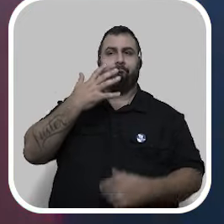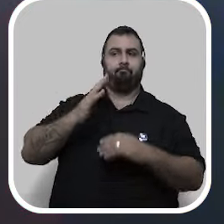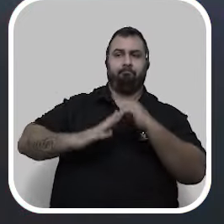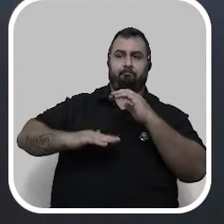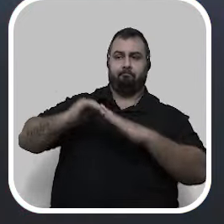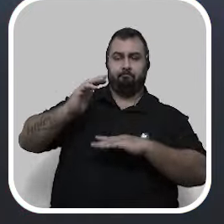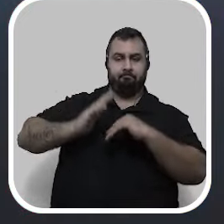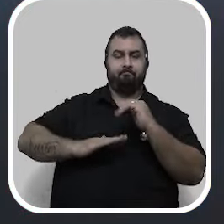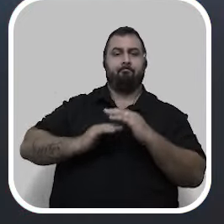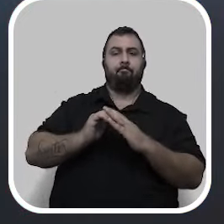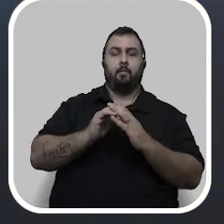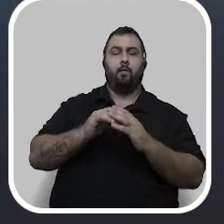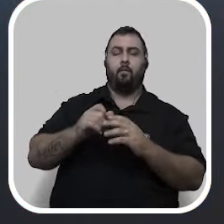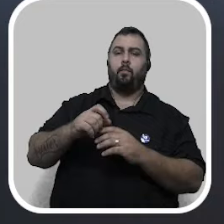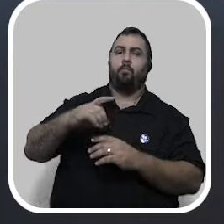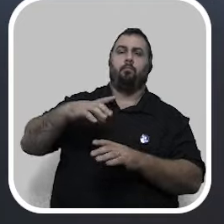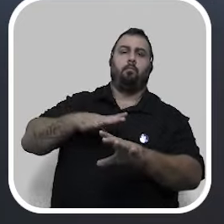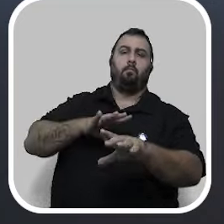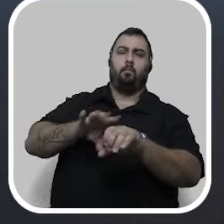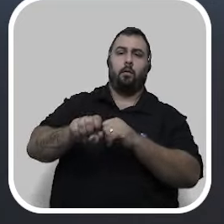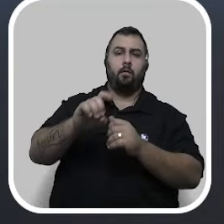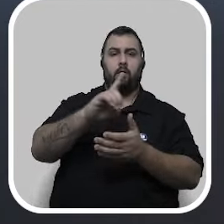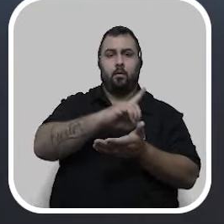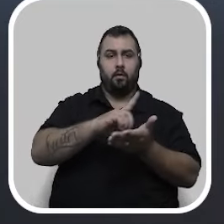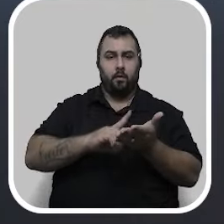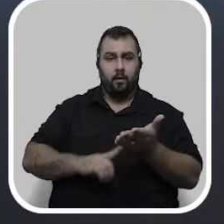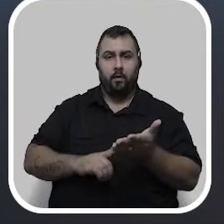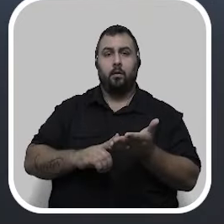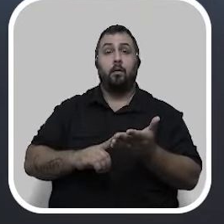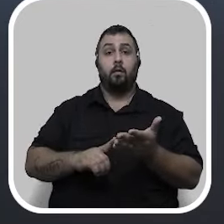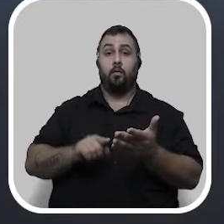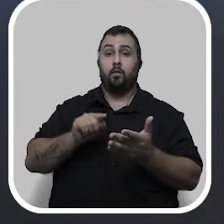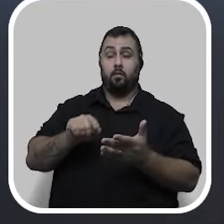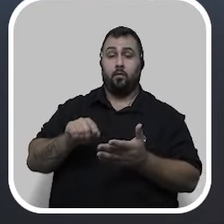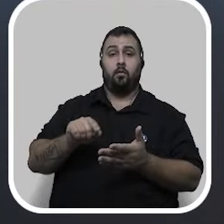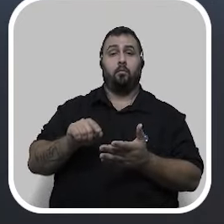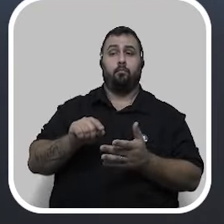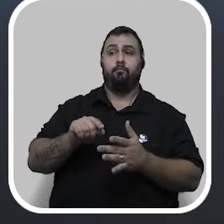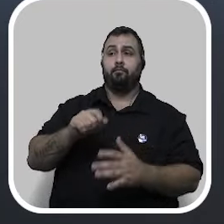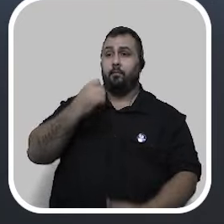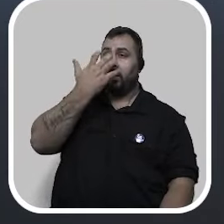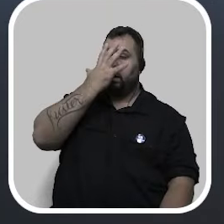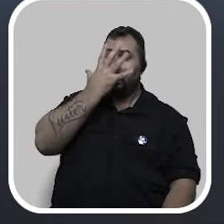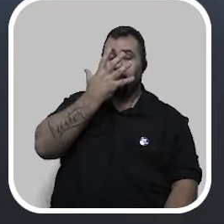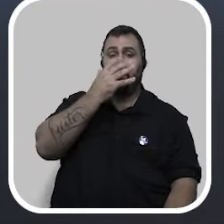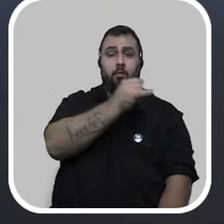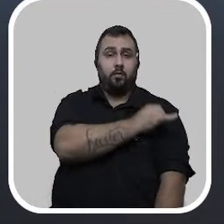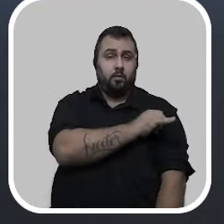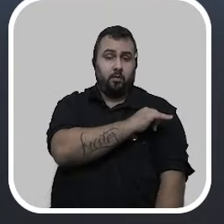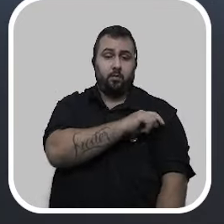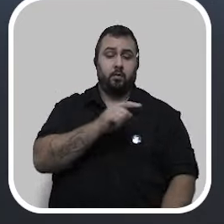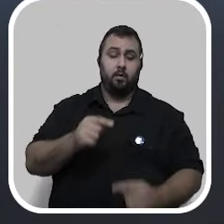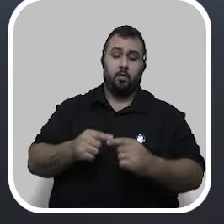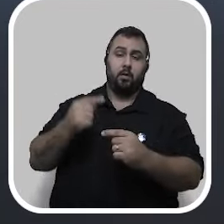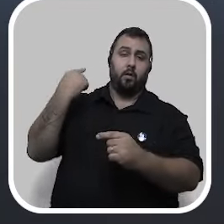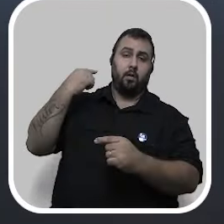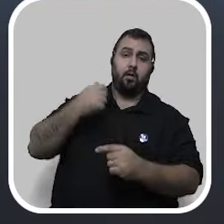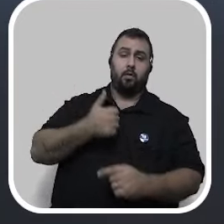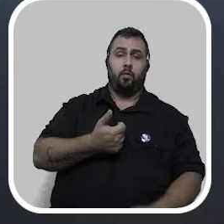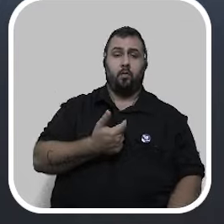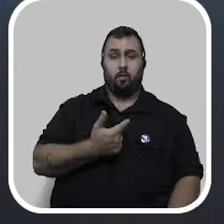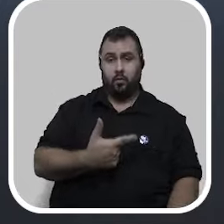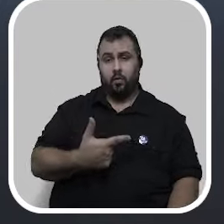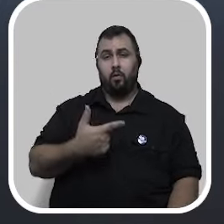design gráfico e e tô no carnaval do Rio de Janeiro desde 2014 início a minha